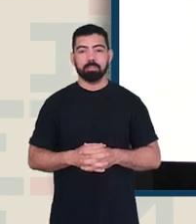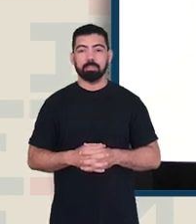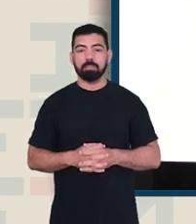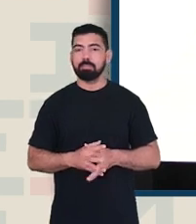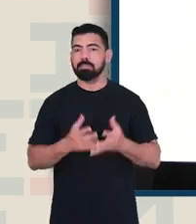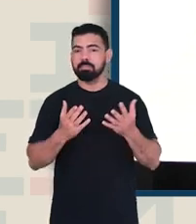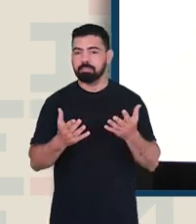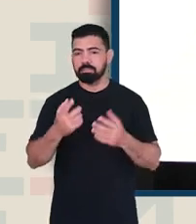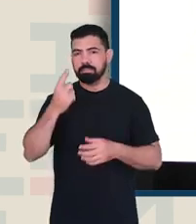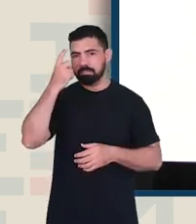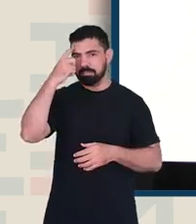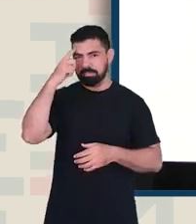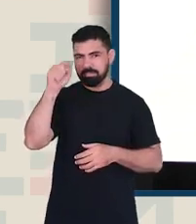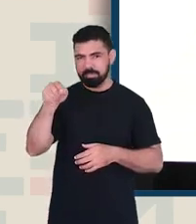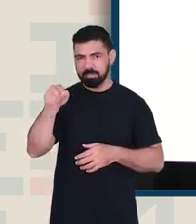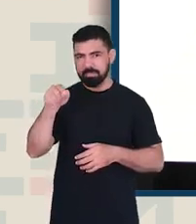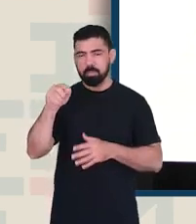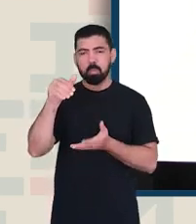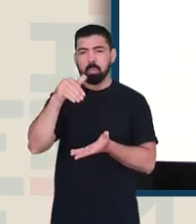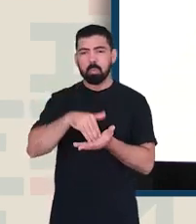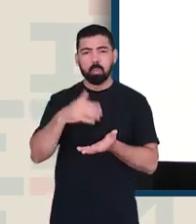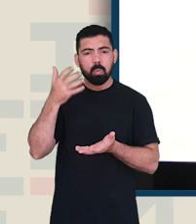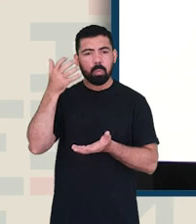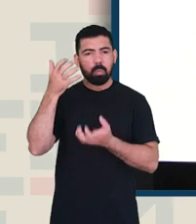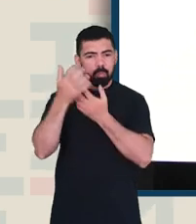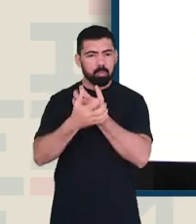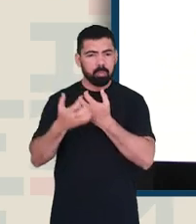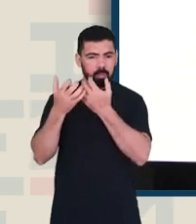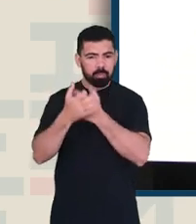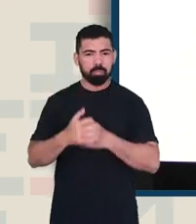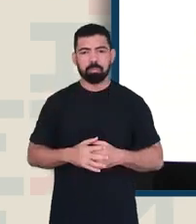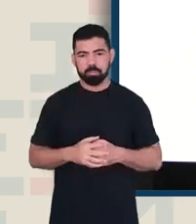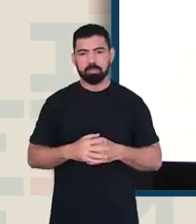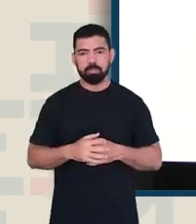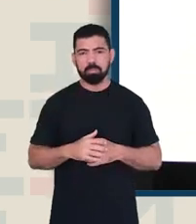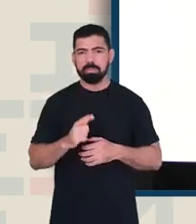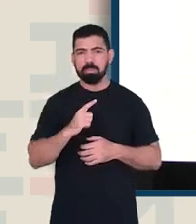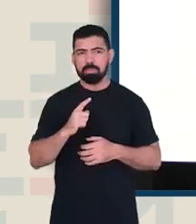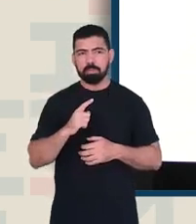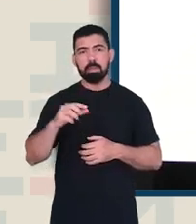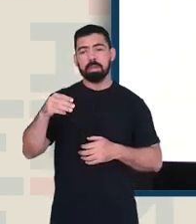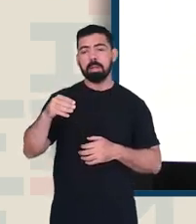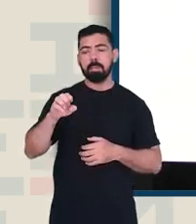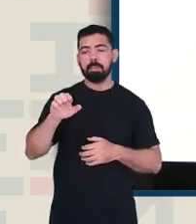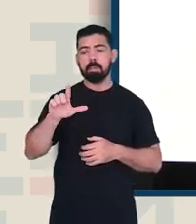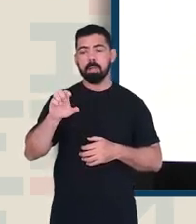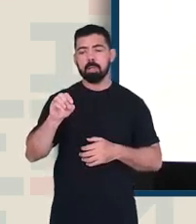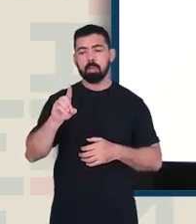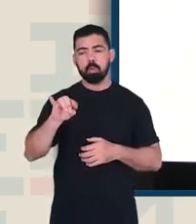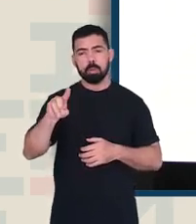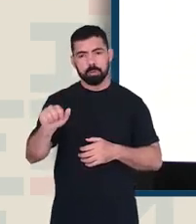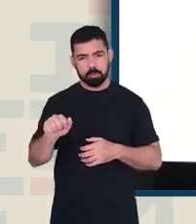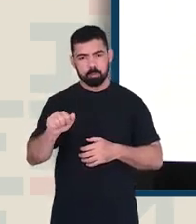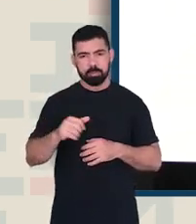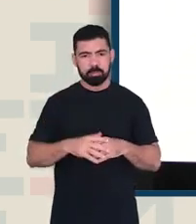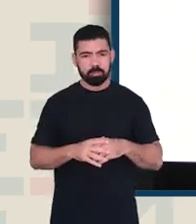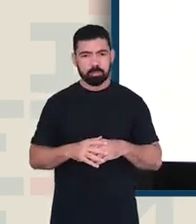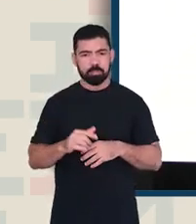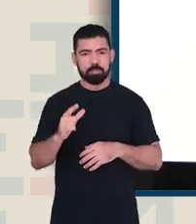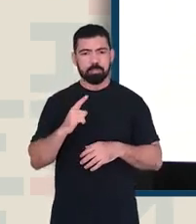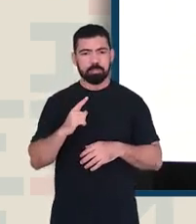Como a gente pode pensar esse último som? Veja que tem uma melodia. É quase...